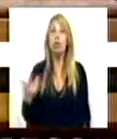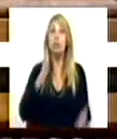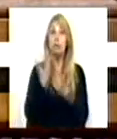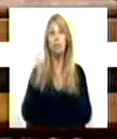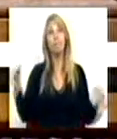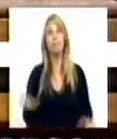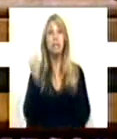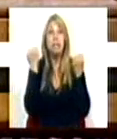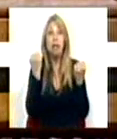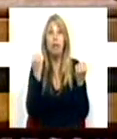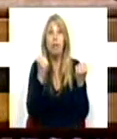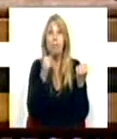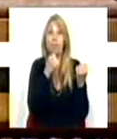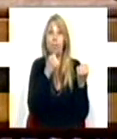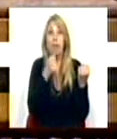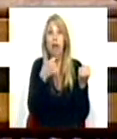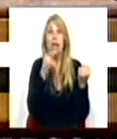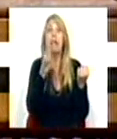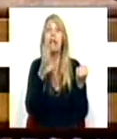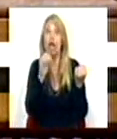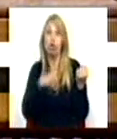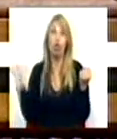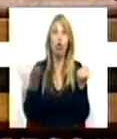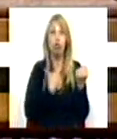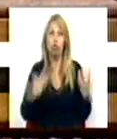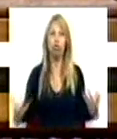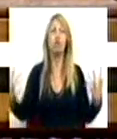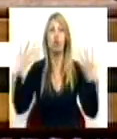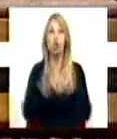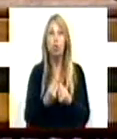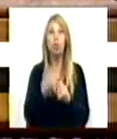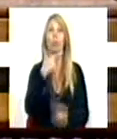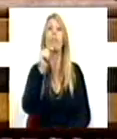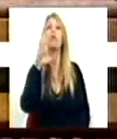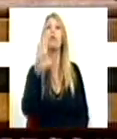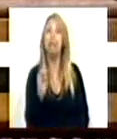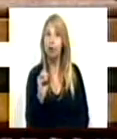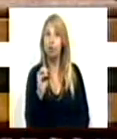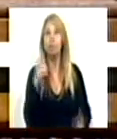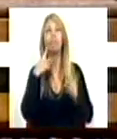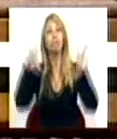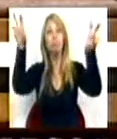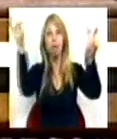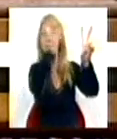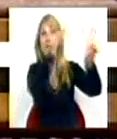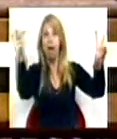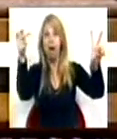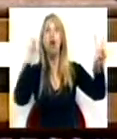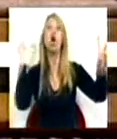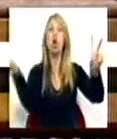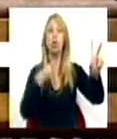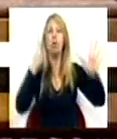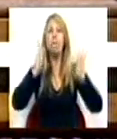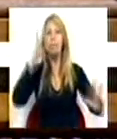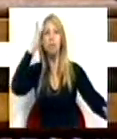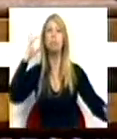o Tejo. Todos pelo Tejo. Deve ser uma máxima que todos devemos adotar na presente